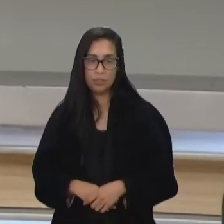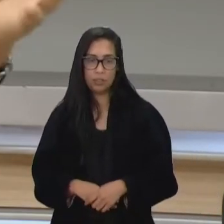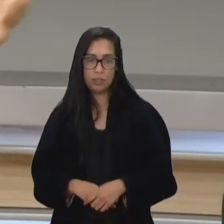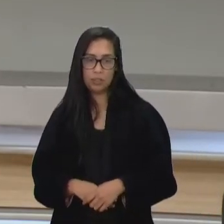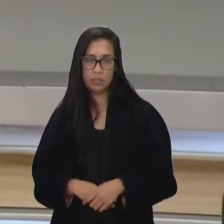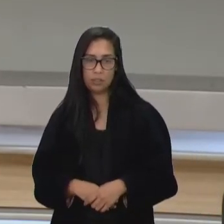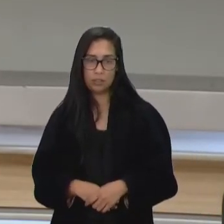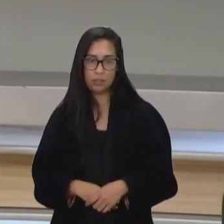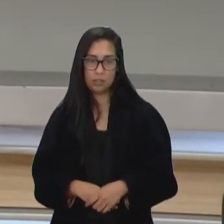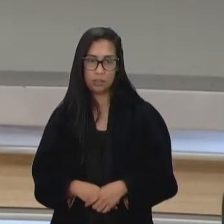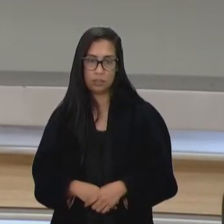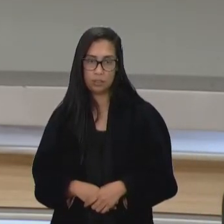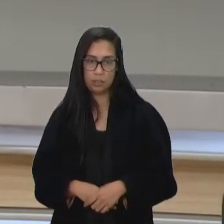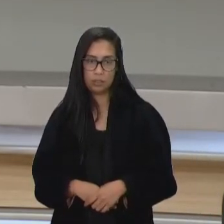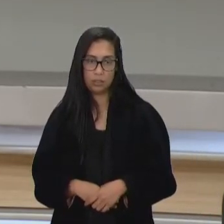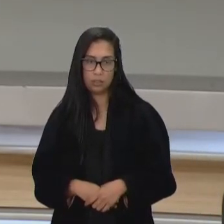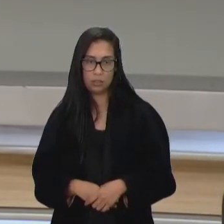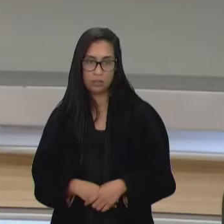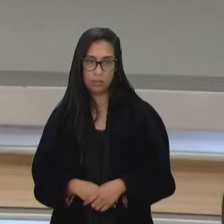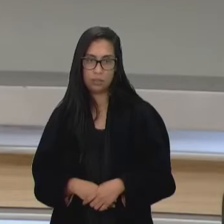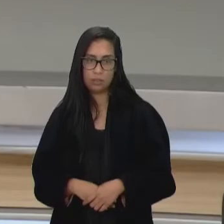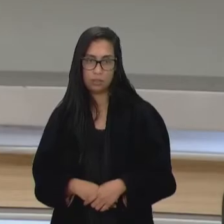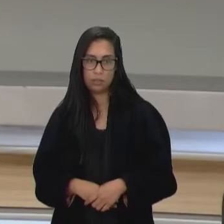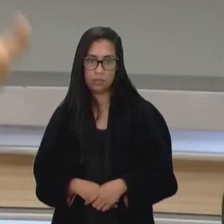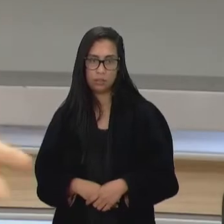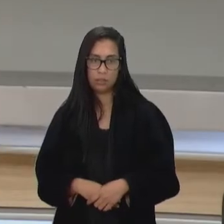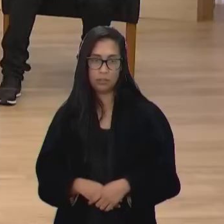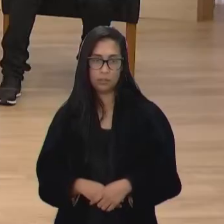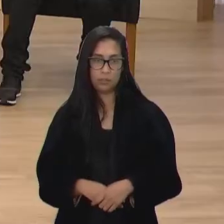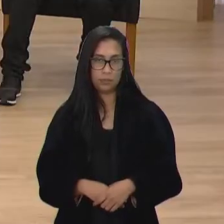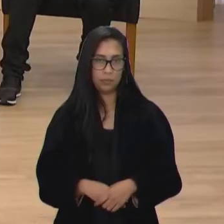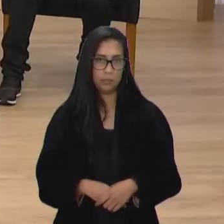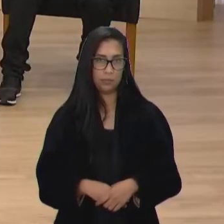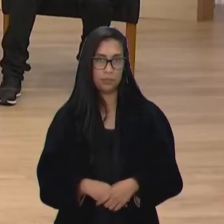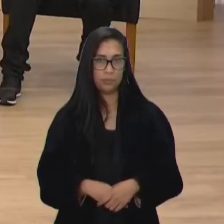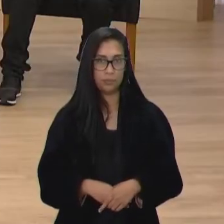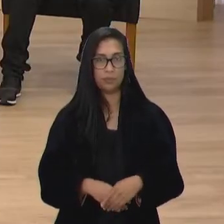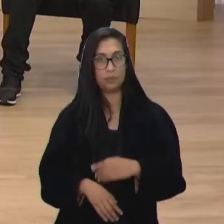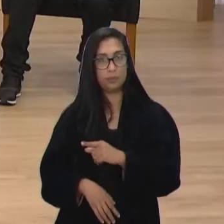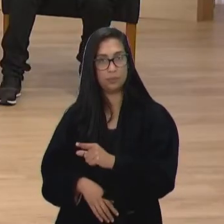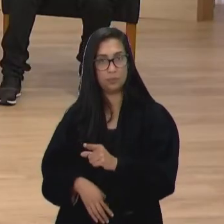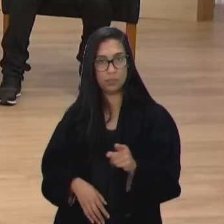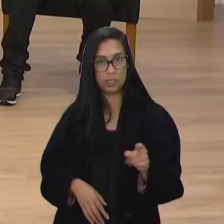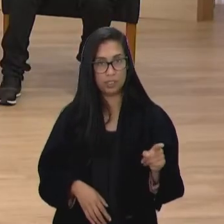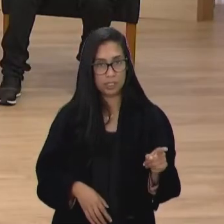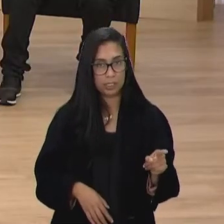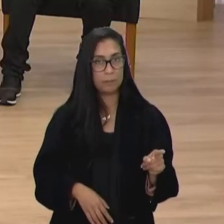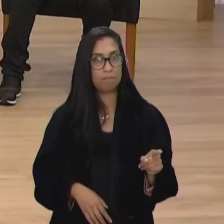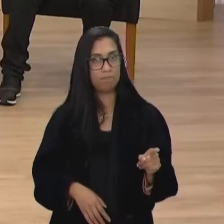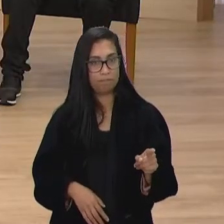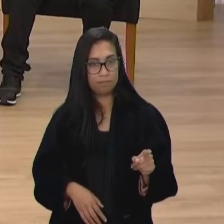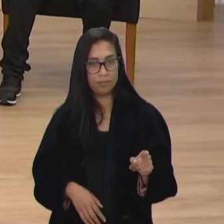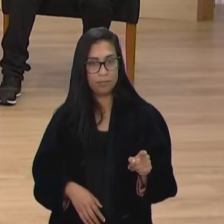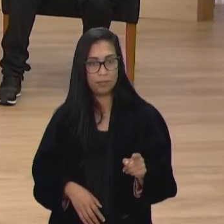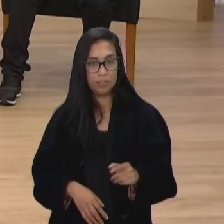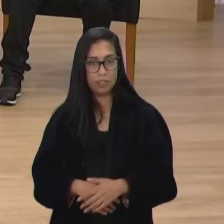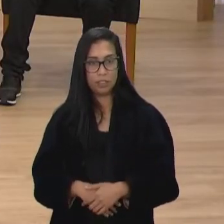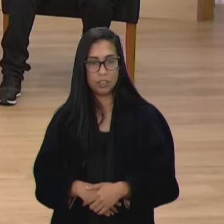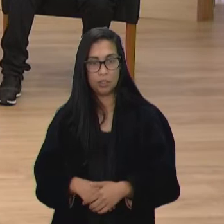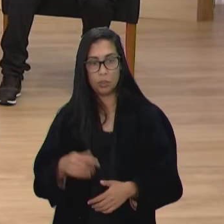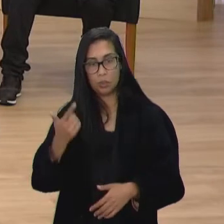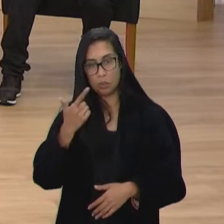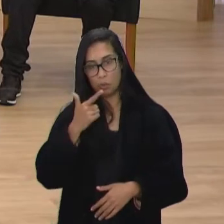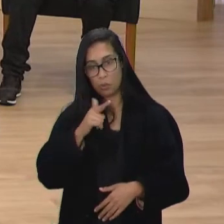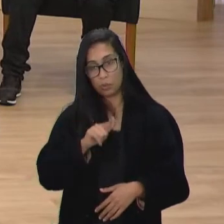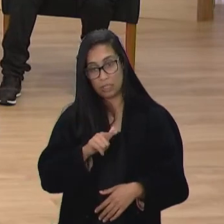da unidade na aula. Vocês consideram que vocês se tornaram resolvedores de problemas?